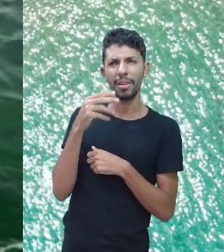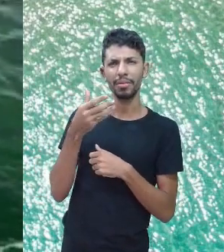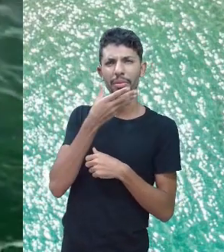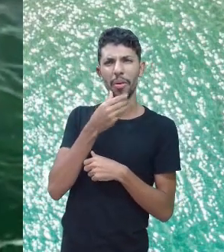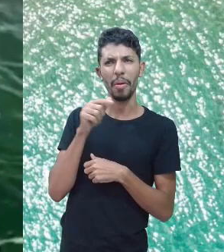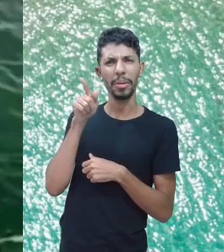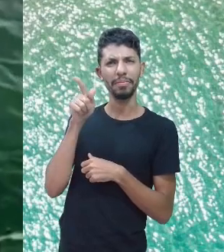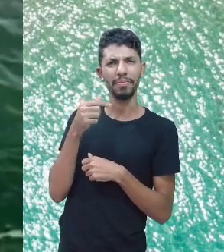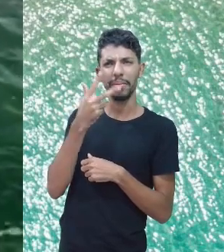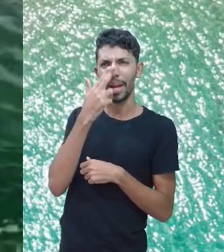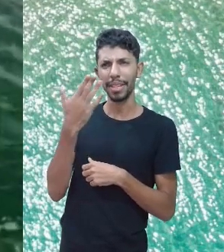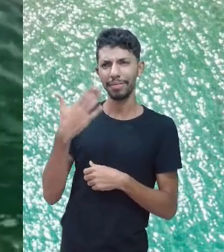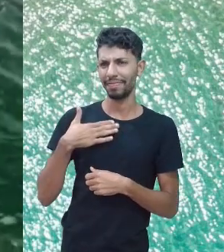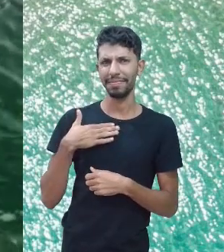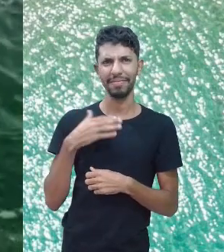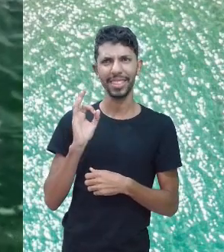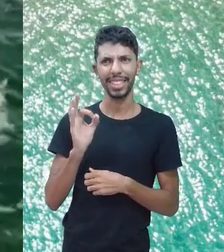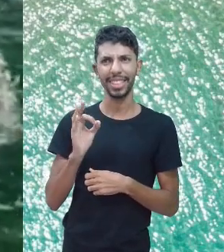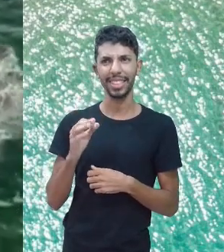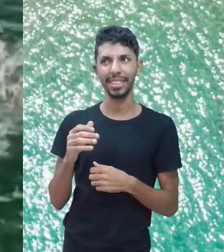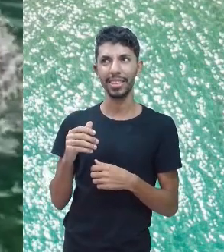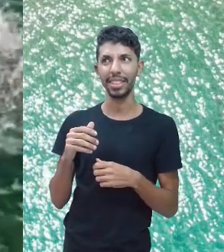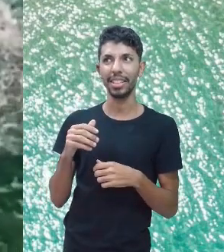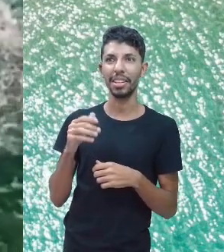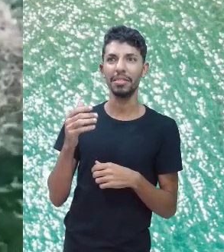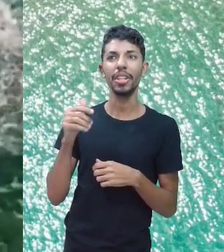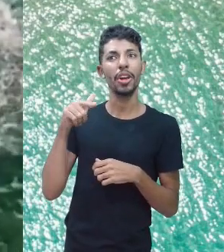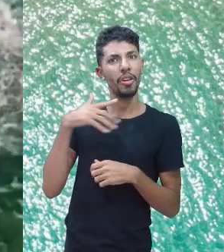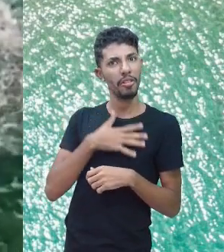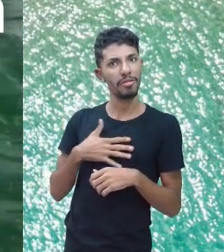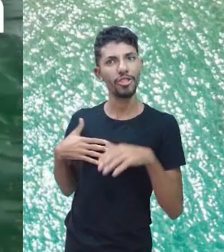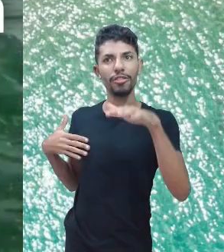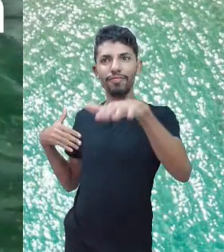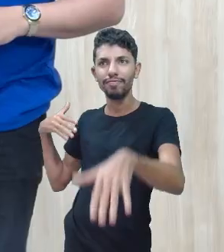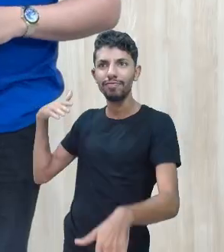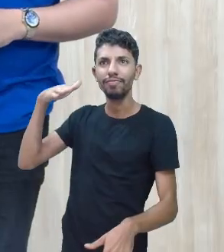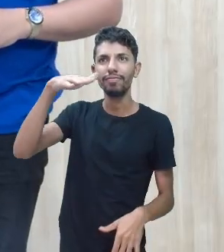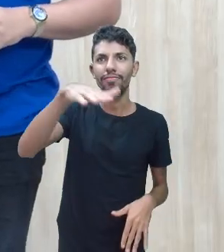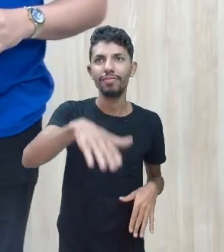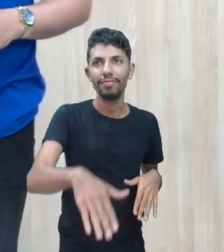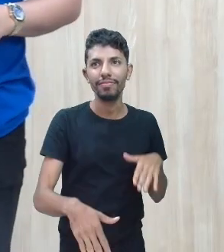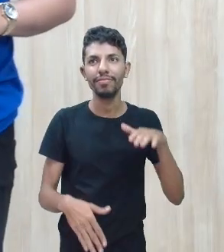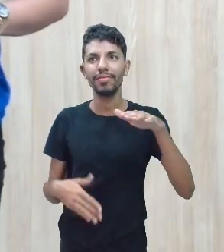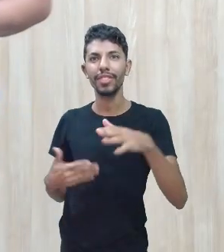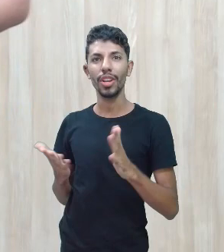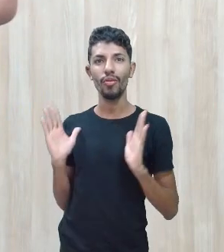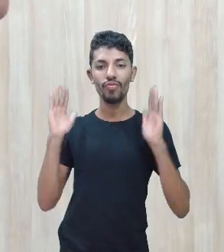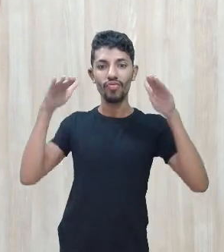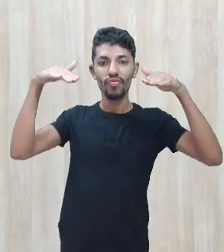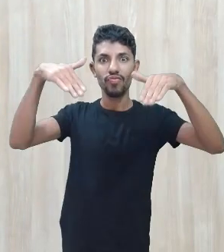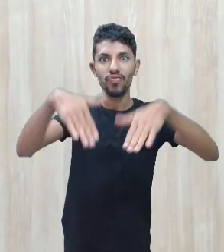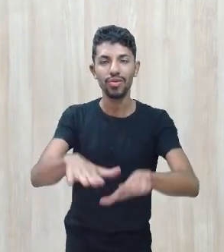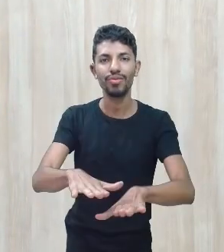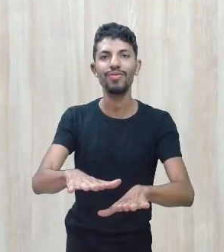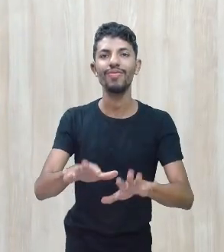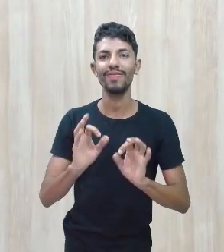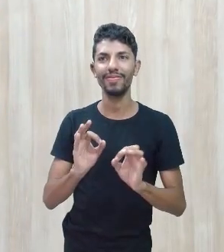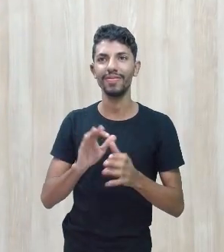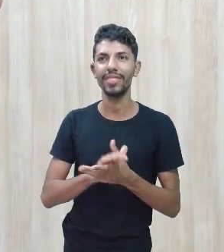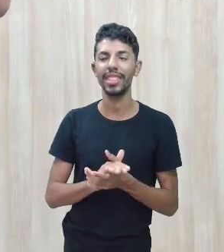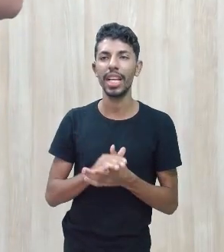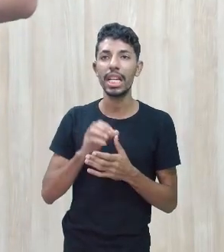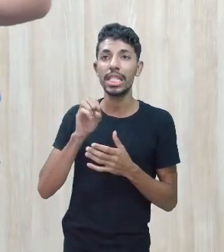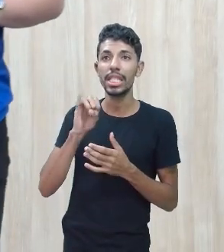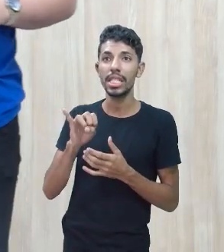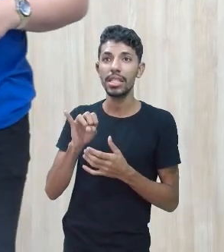aí. Gosta de nadar. Não sei se vocês estão percebendo as coisas, mas afoito deu um mergulho. Se por acaso não